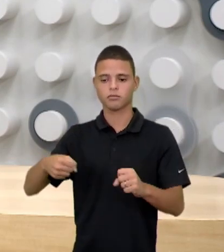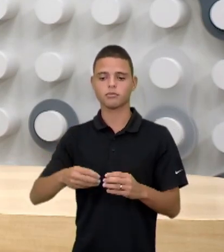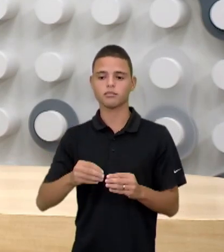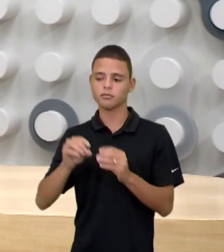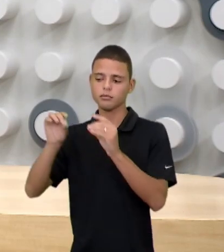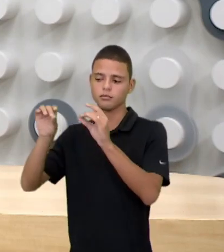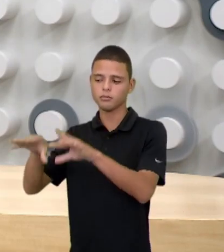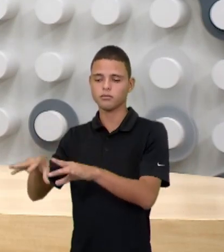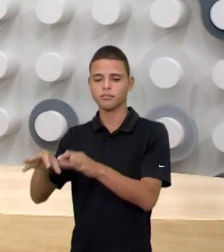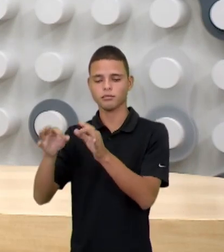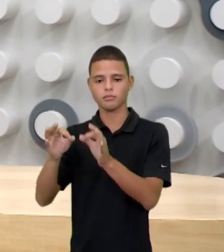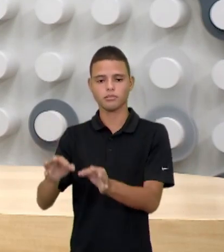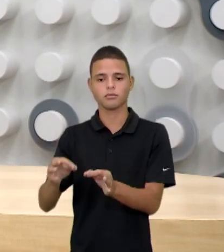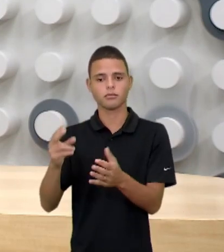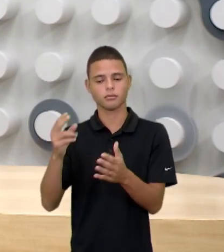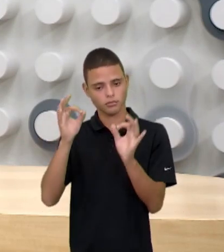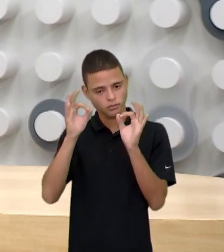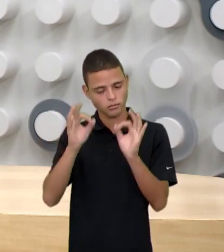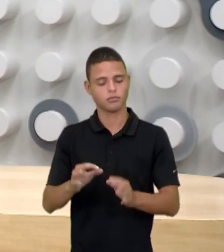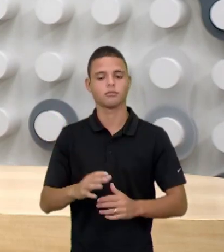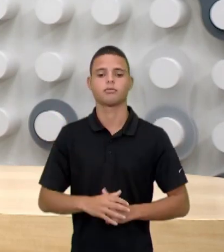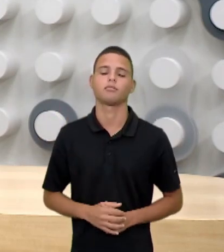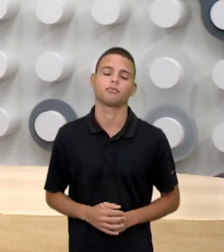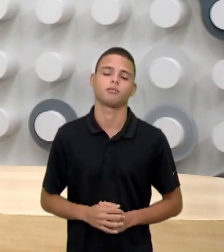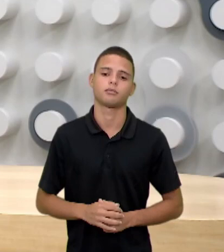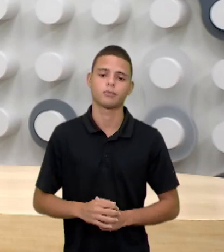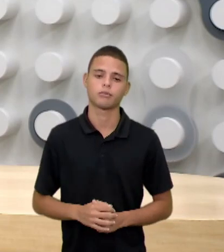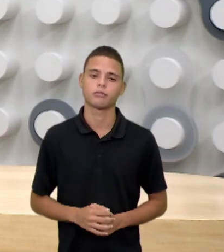jogar nos respectivos, né,